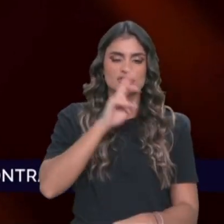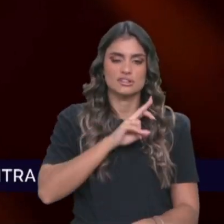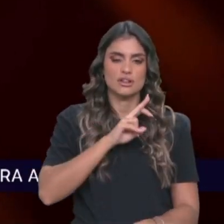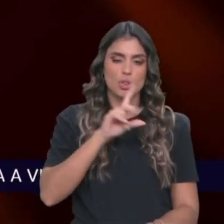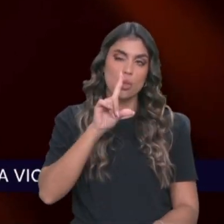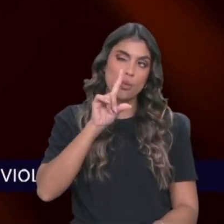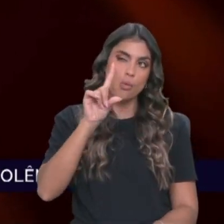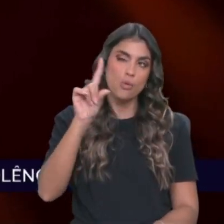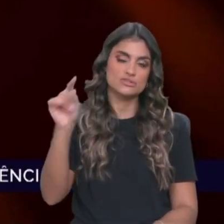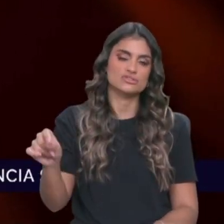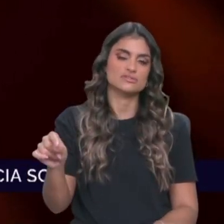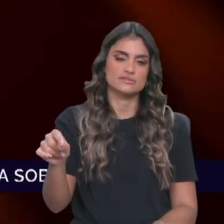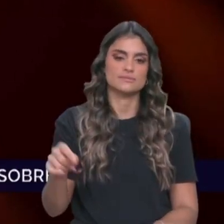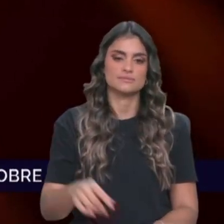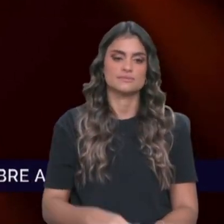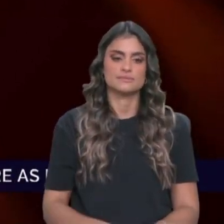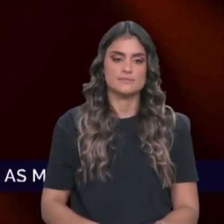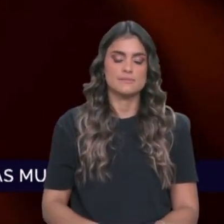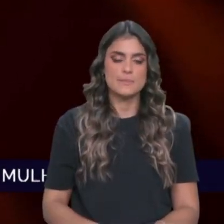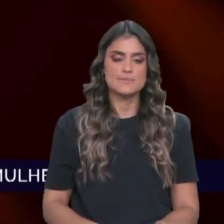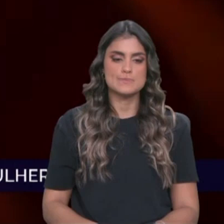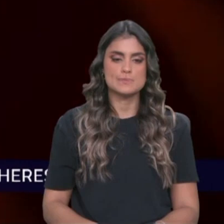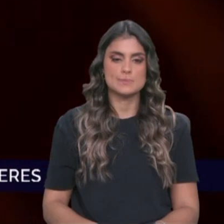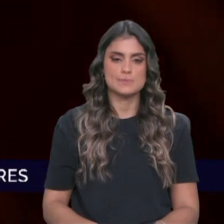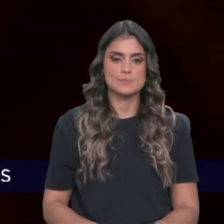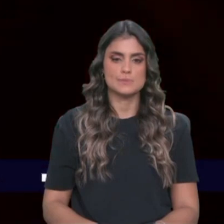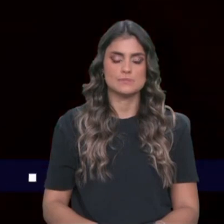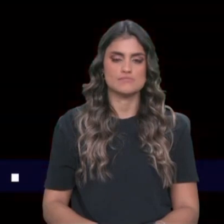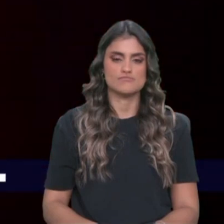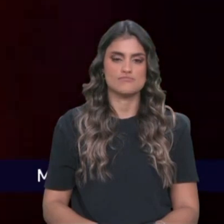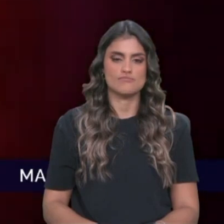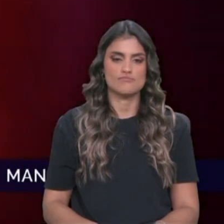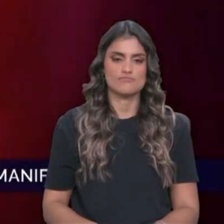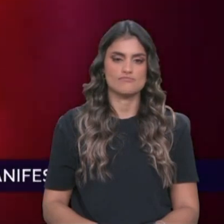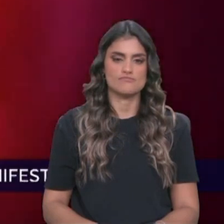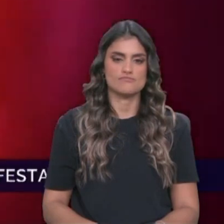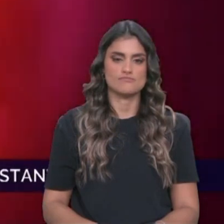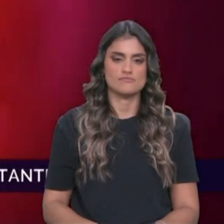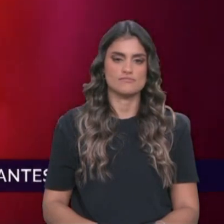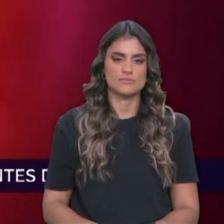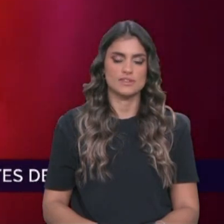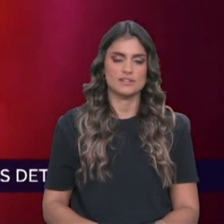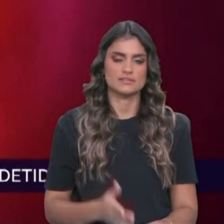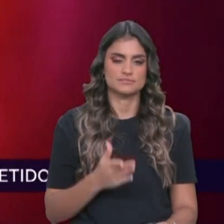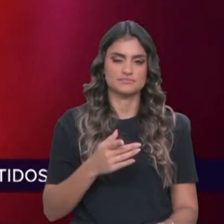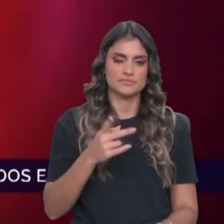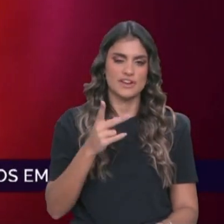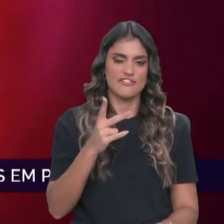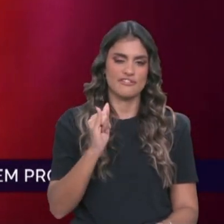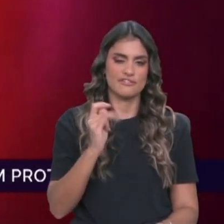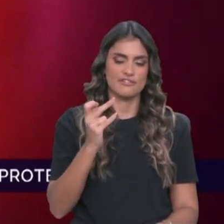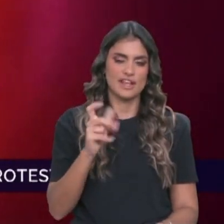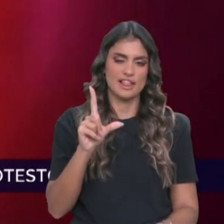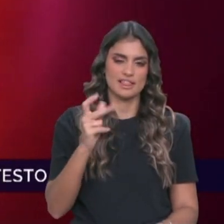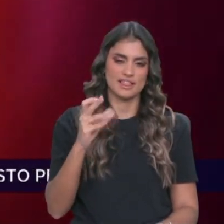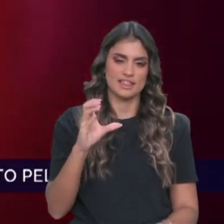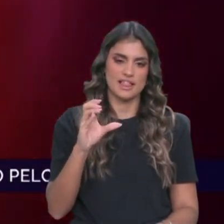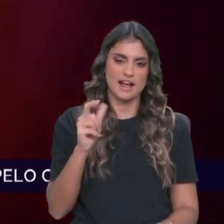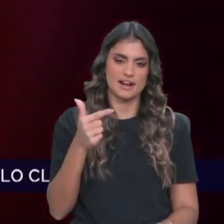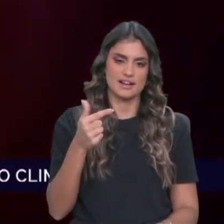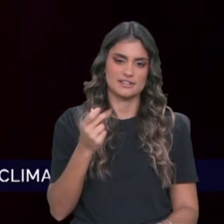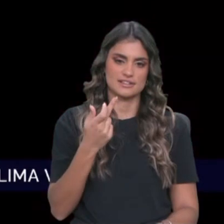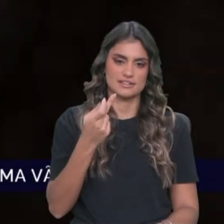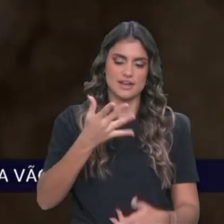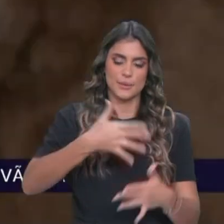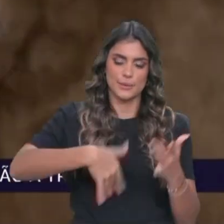distante, mesmo na fronteira já da Via Láctea, com o espaço entre as galáxias, e nessa nuvem de